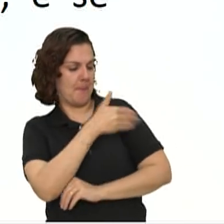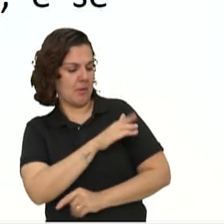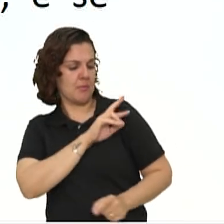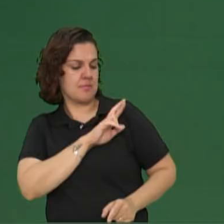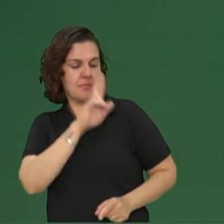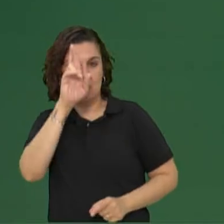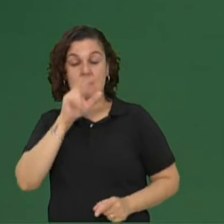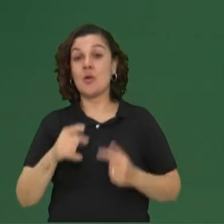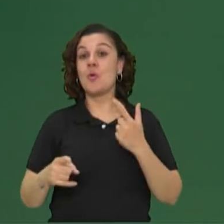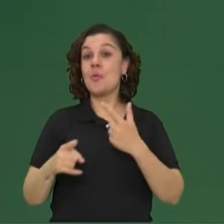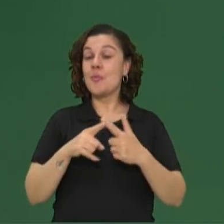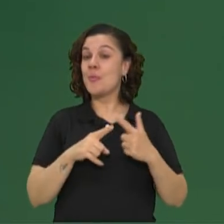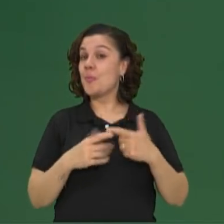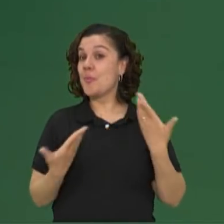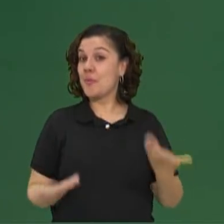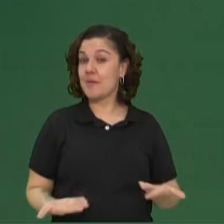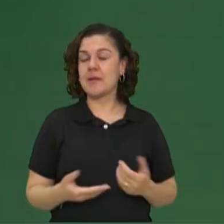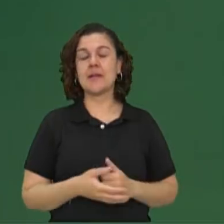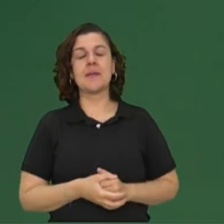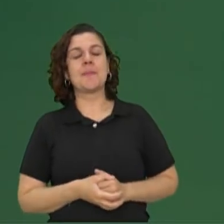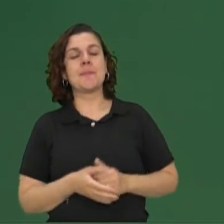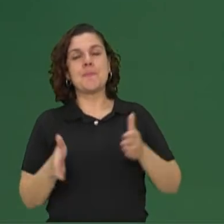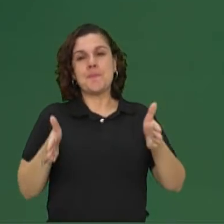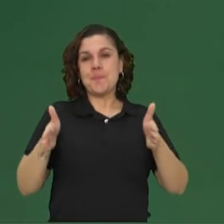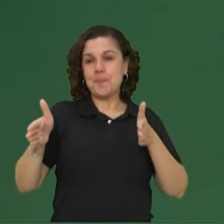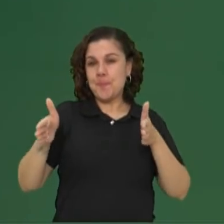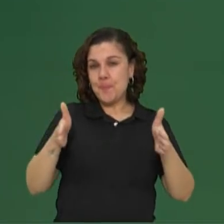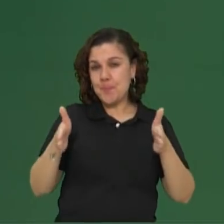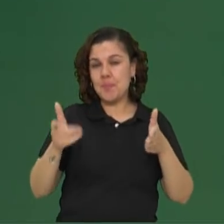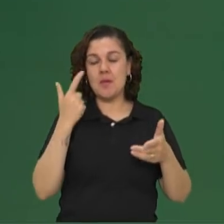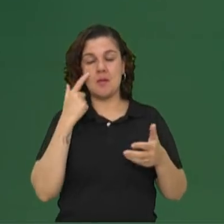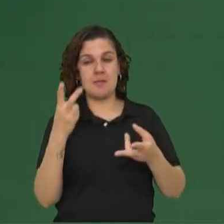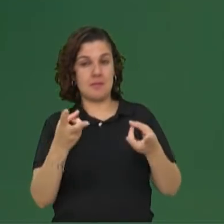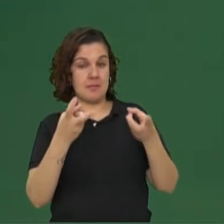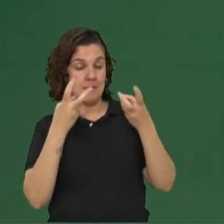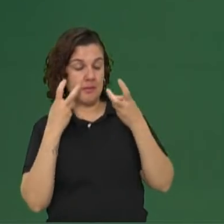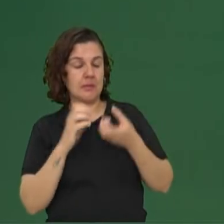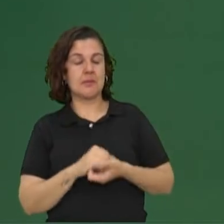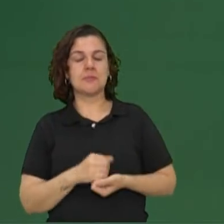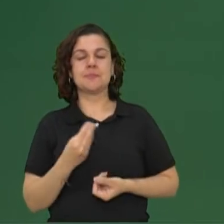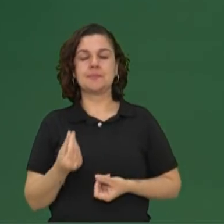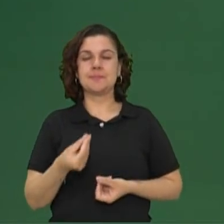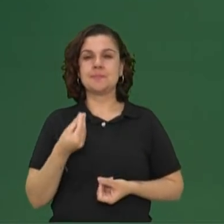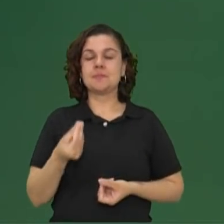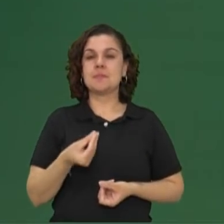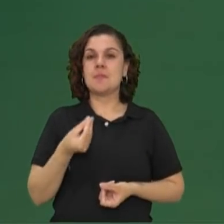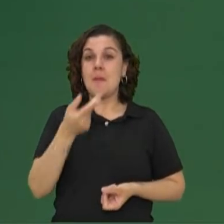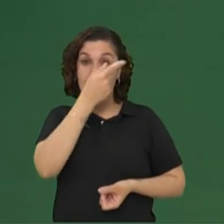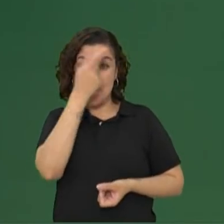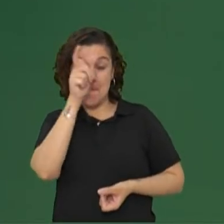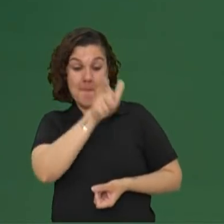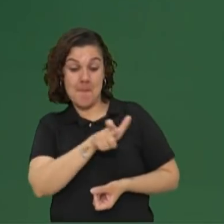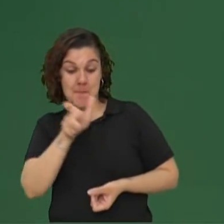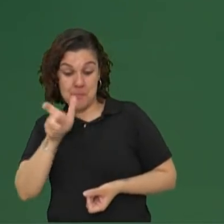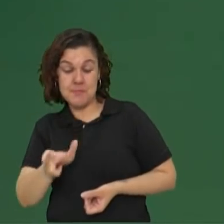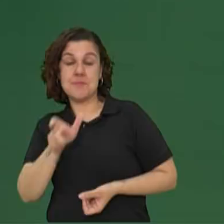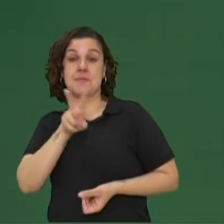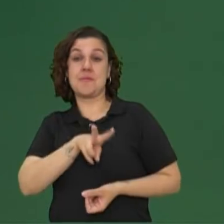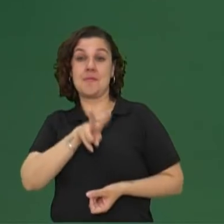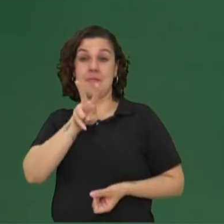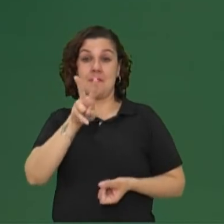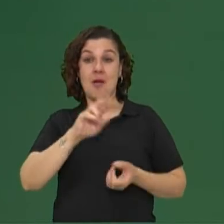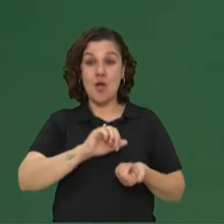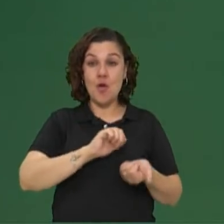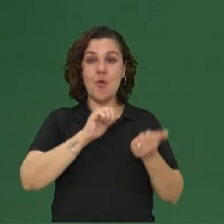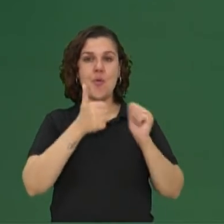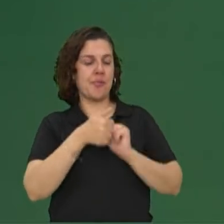Por quê? Porque, basicamente, tá, nesse período, nós vamos ter pessoas que vão ser adeptos